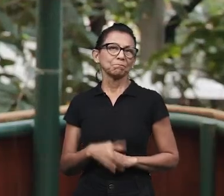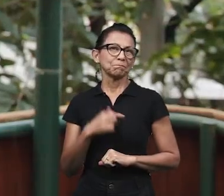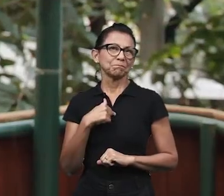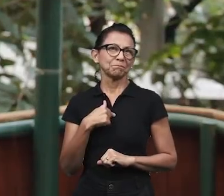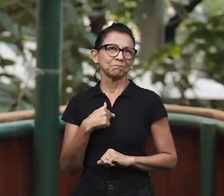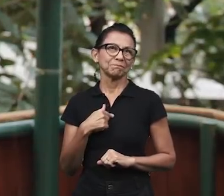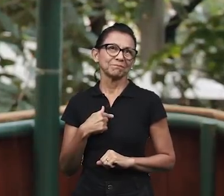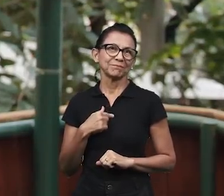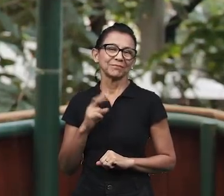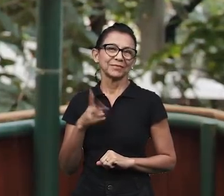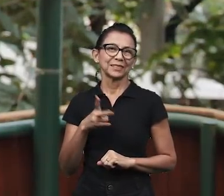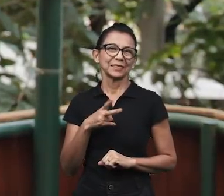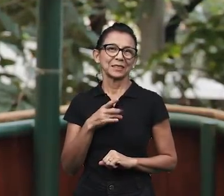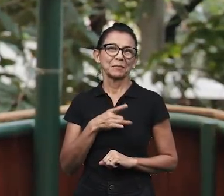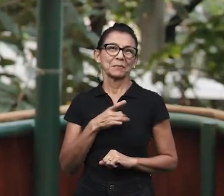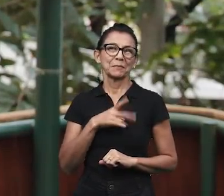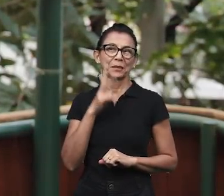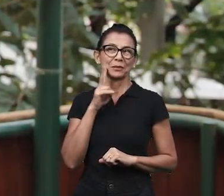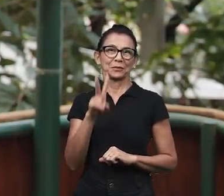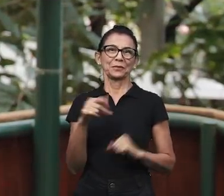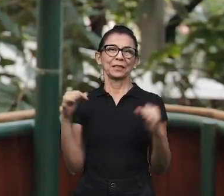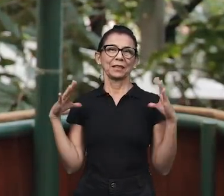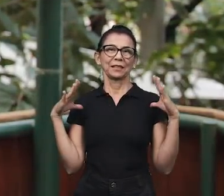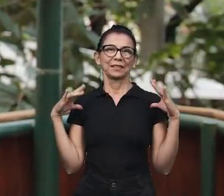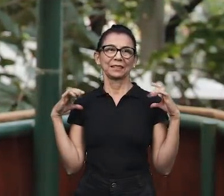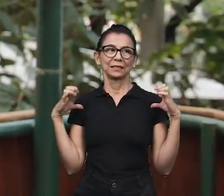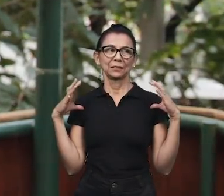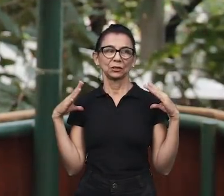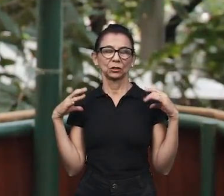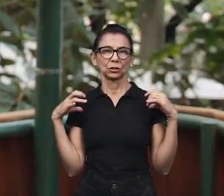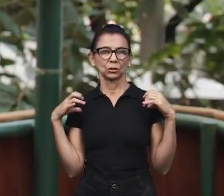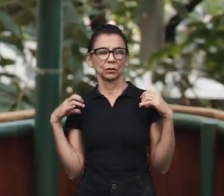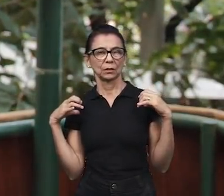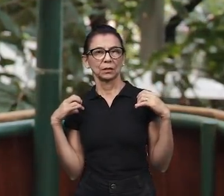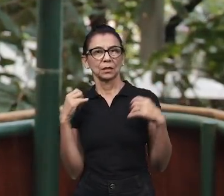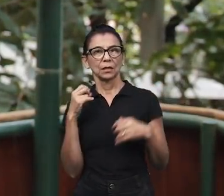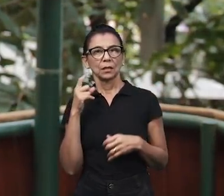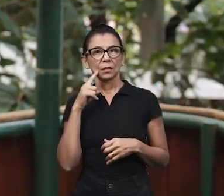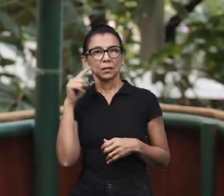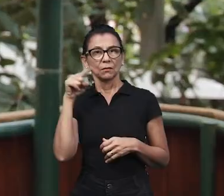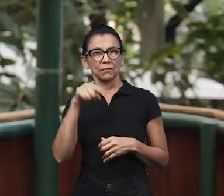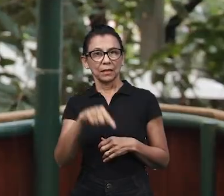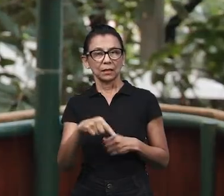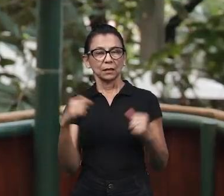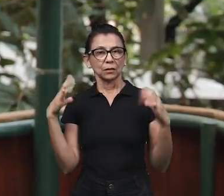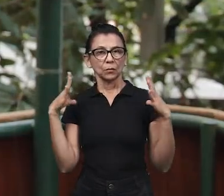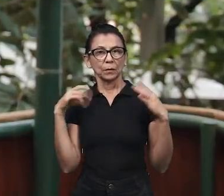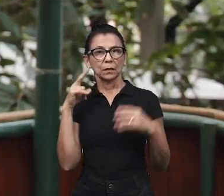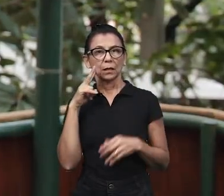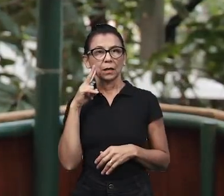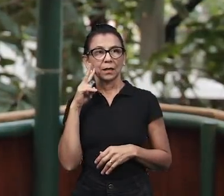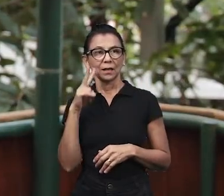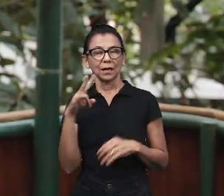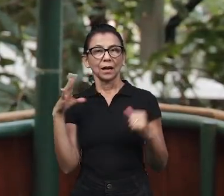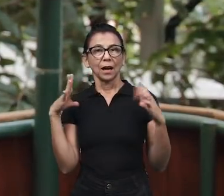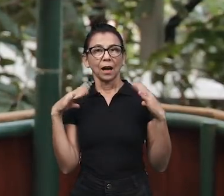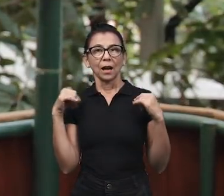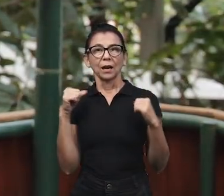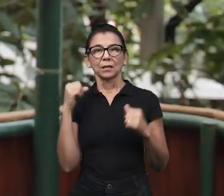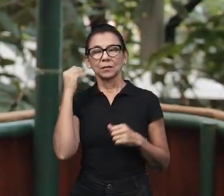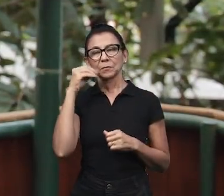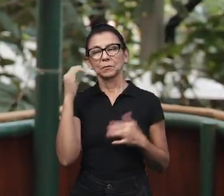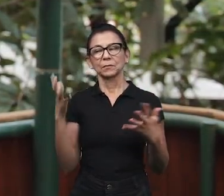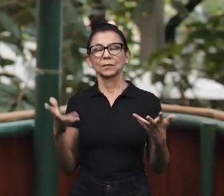sempre tive muito medo de ver anjo. E ver anjo aqui no Manaim é uma experiência muito grandiosa, muito